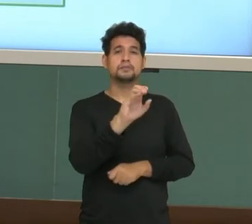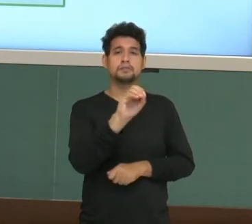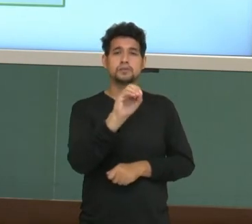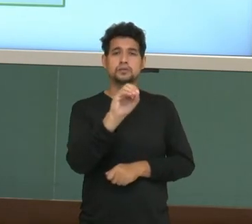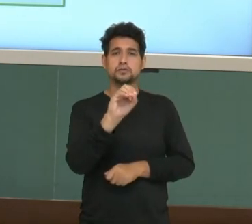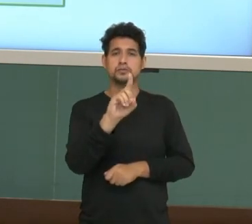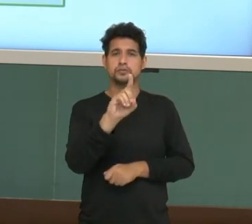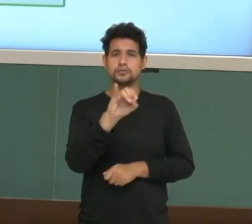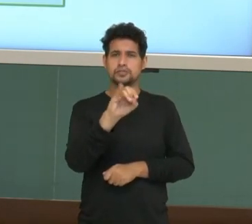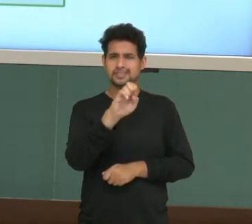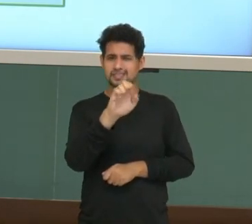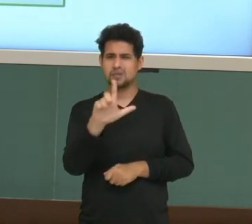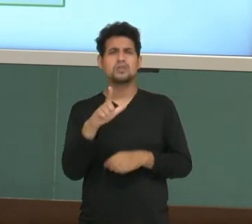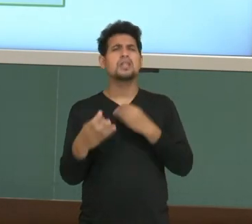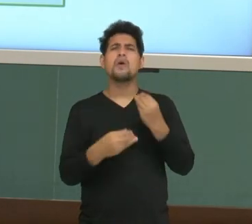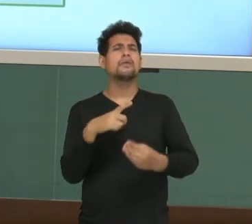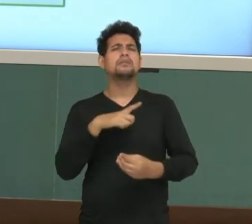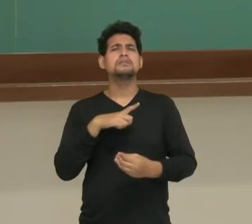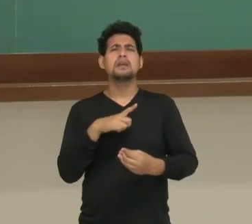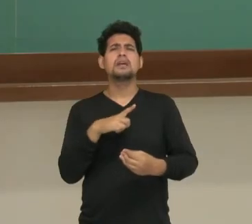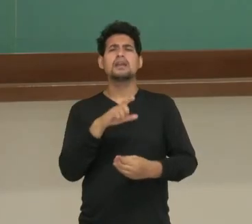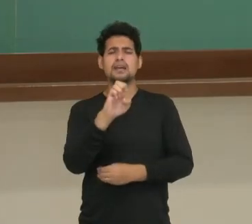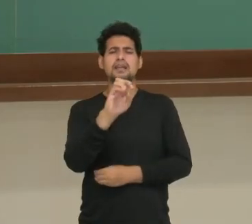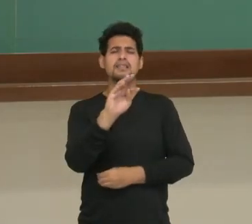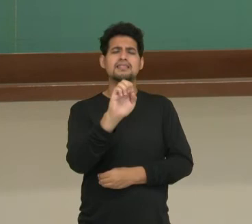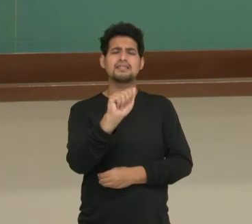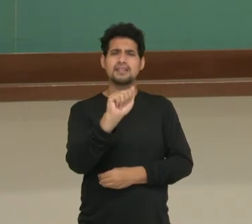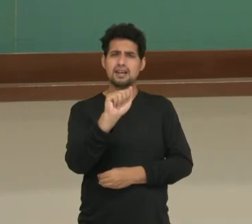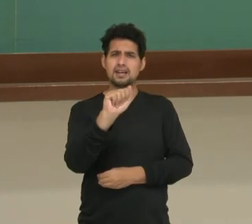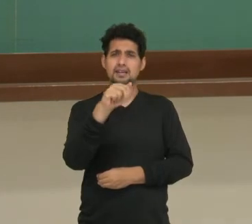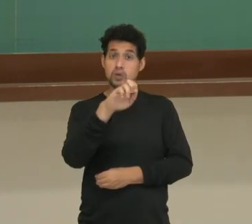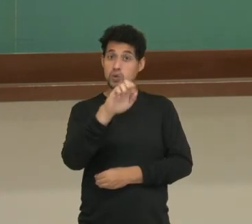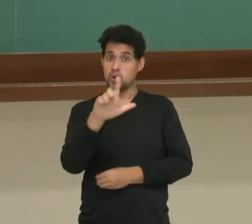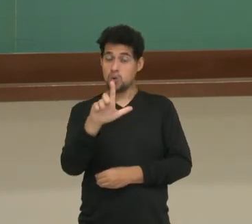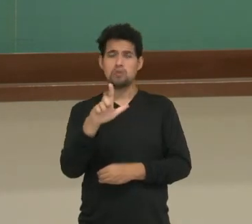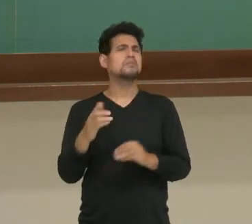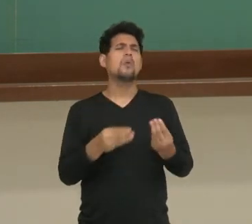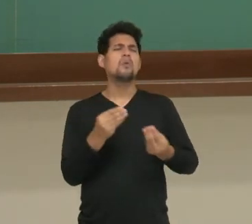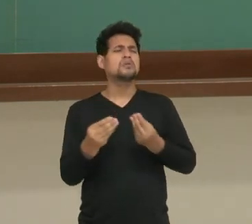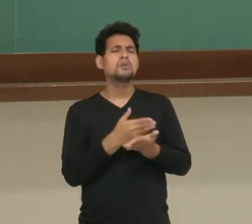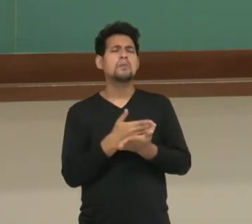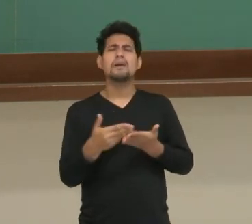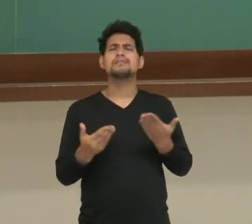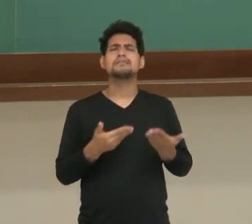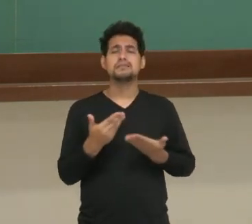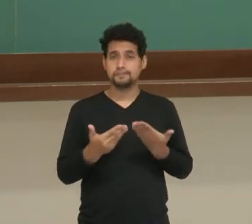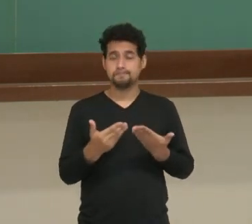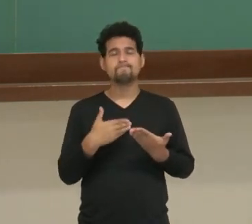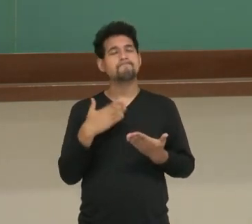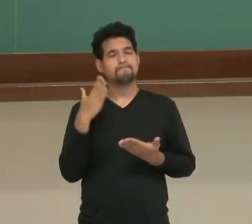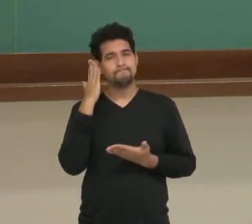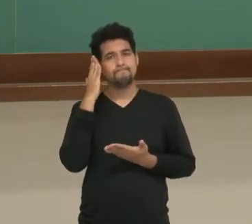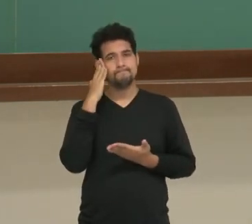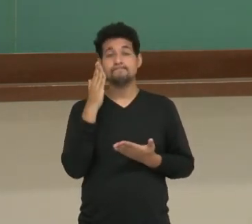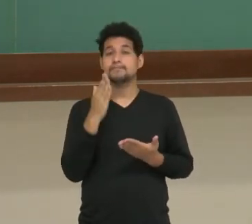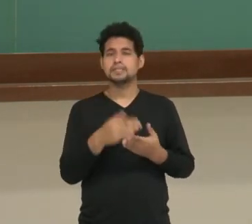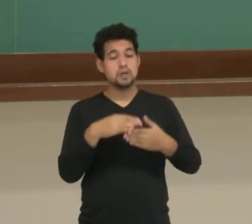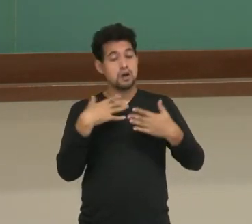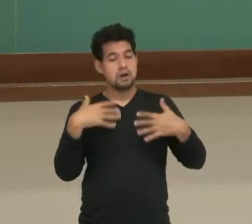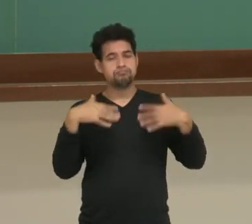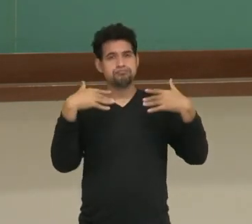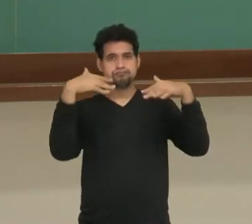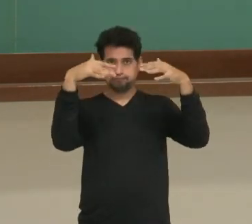E da onde vem o etanol? A gente sabe que o etanol hoje é uma alternativa bastante expressiva a